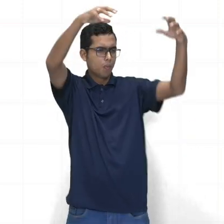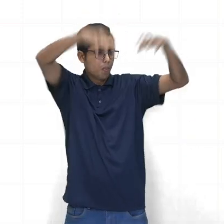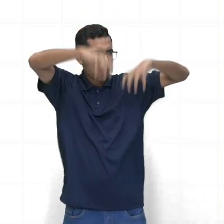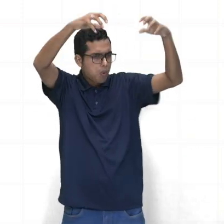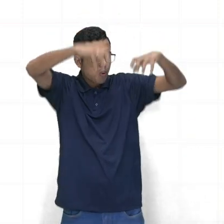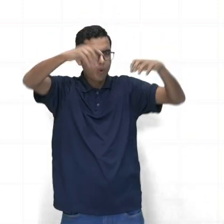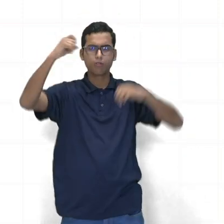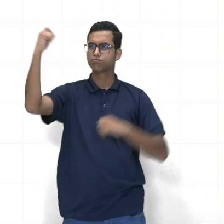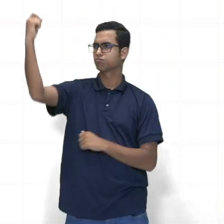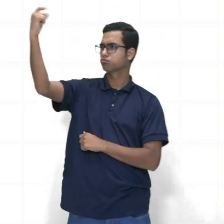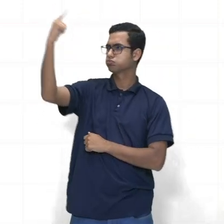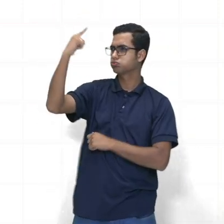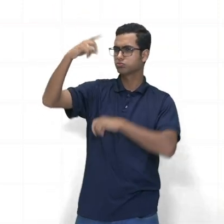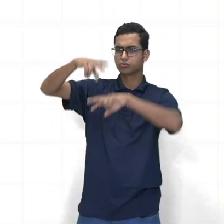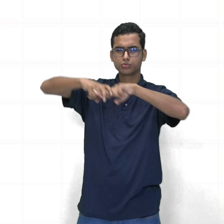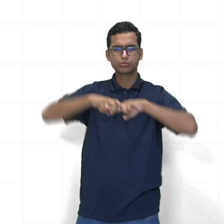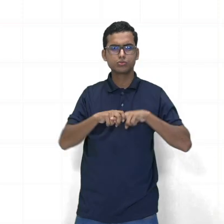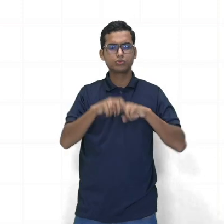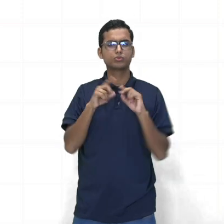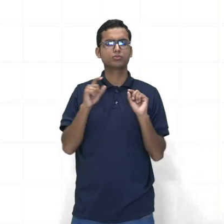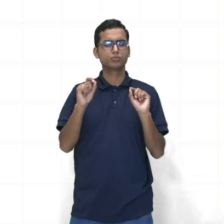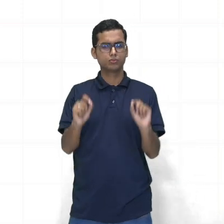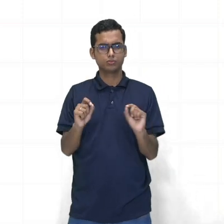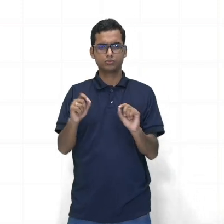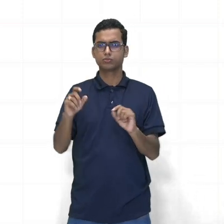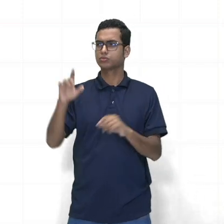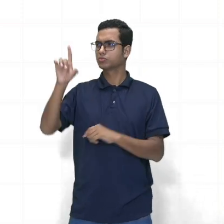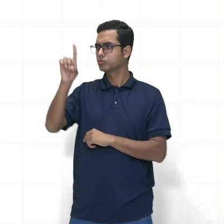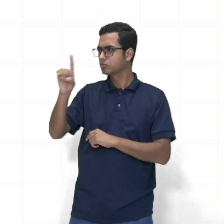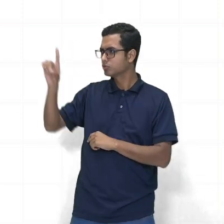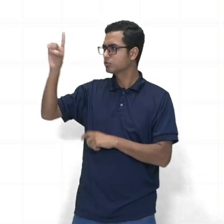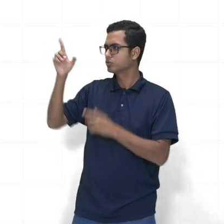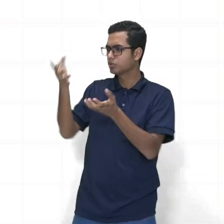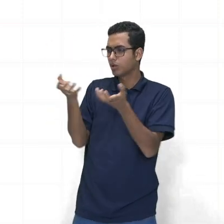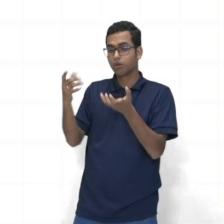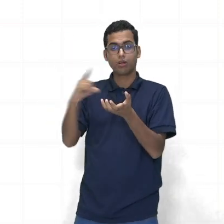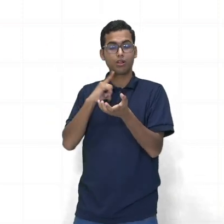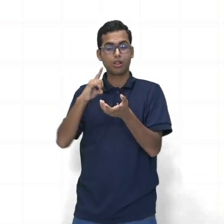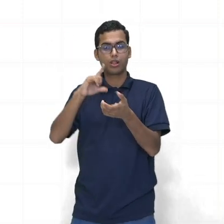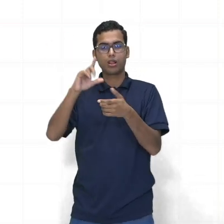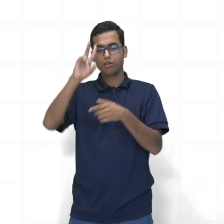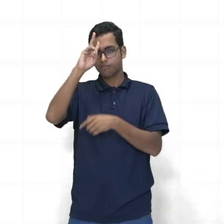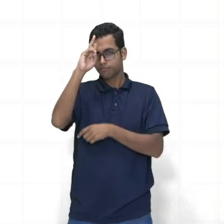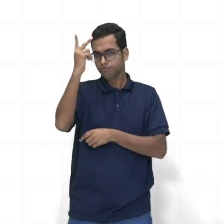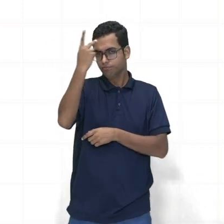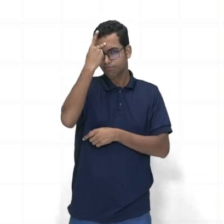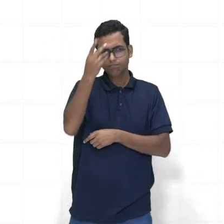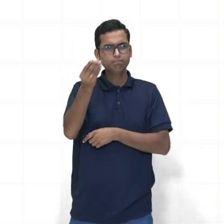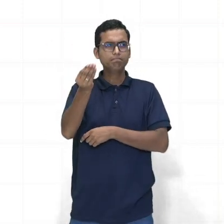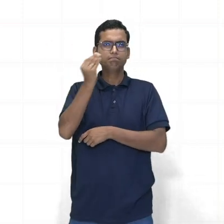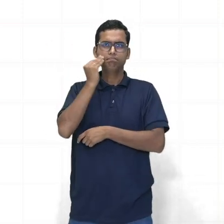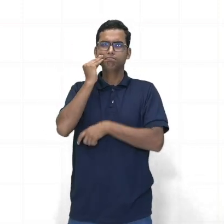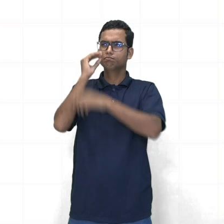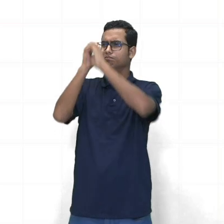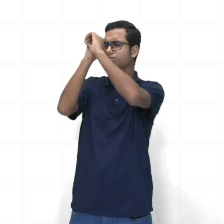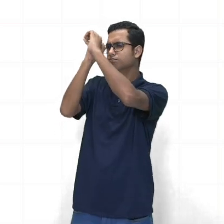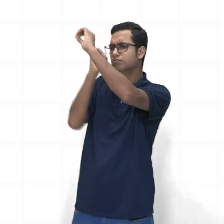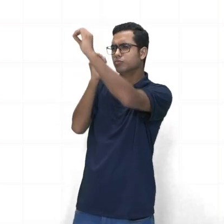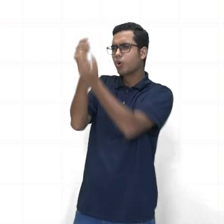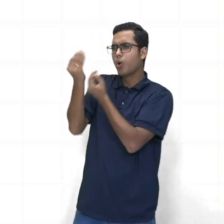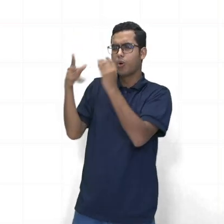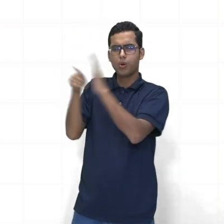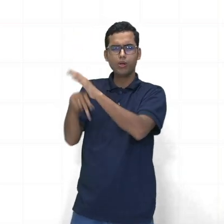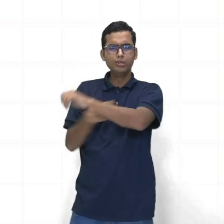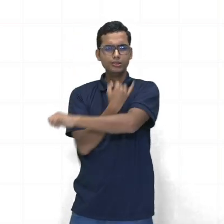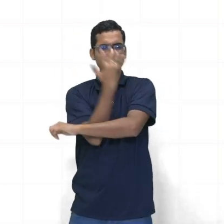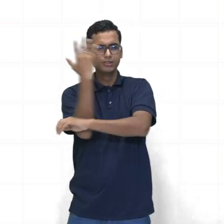muito sol, porque é por vontade apenas divina. Não, haverá aquela questão de observação da natureza,